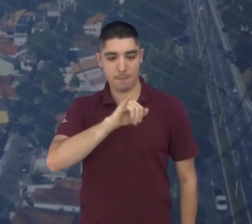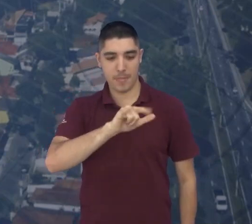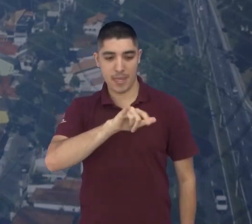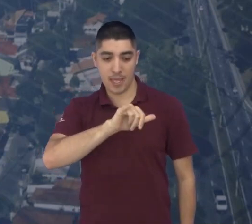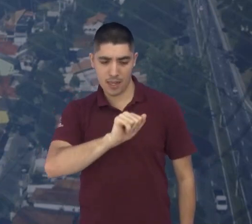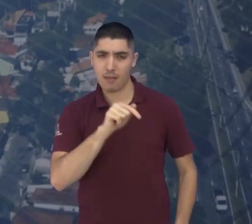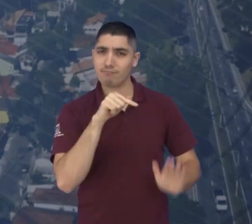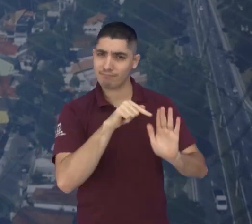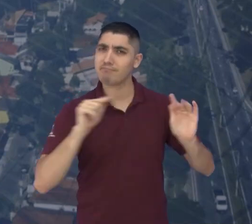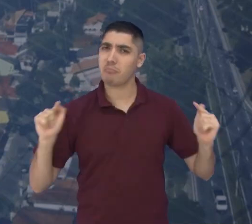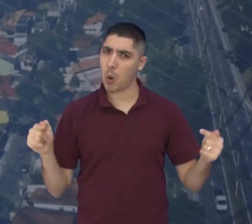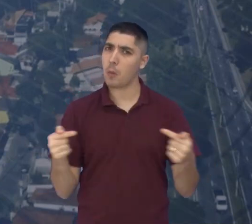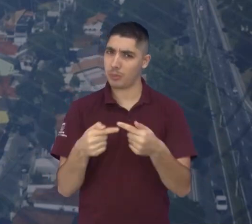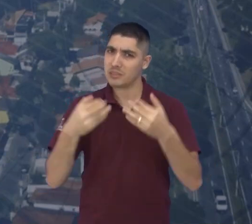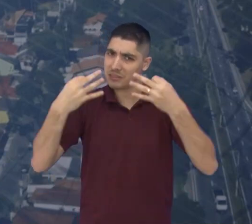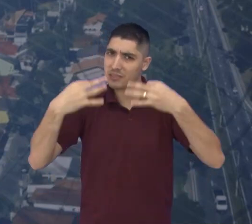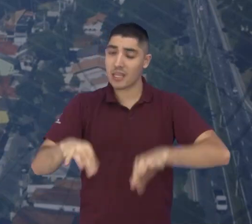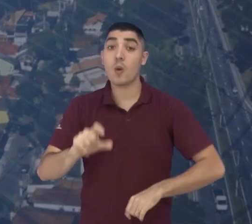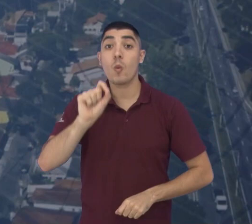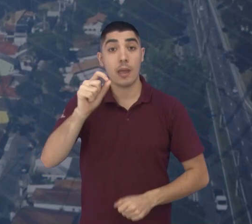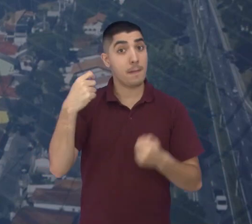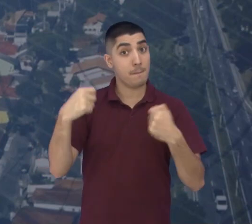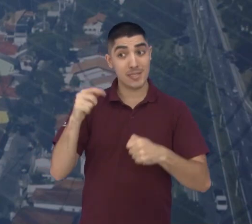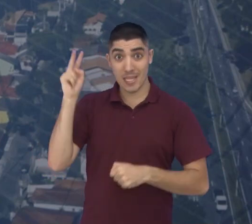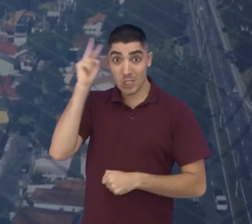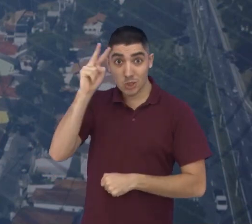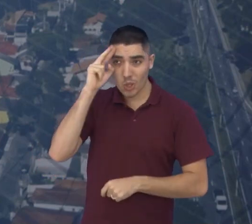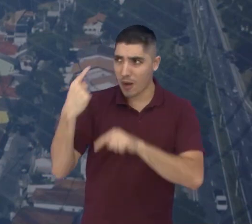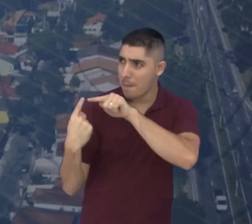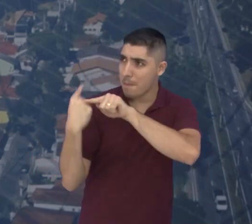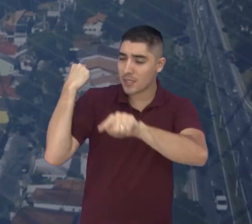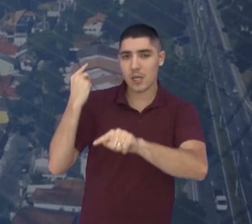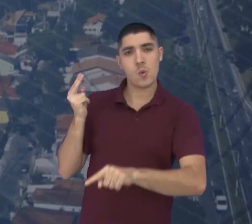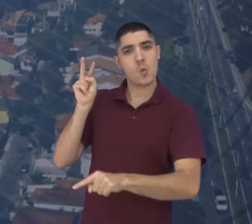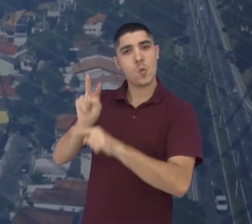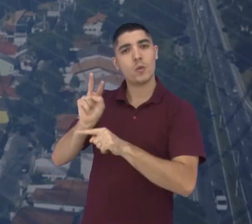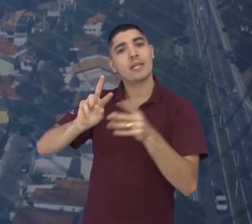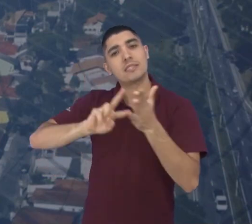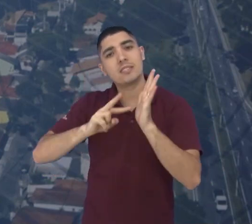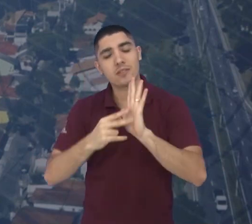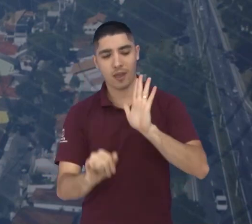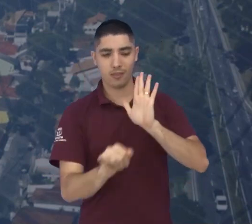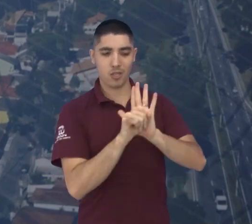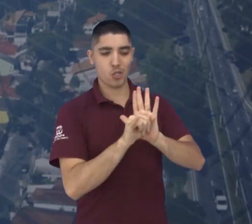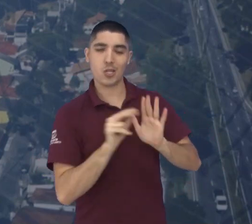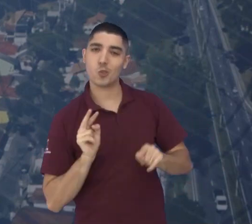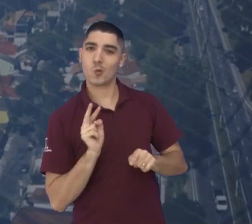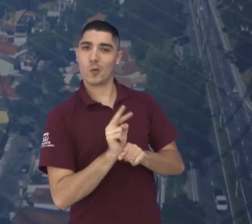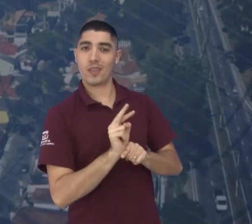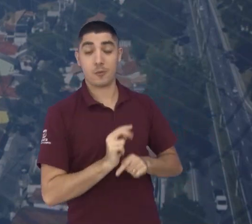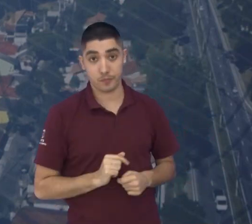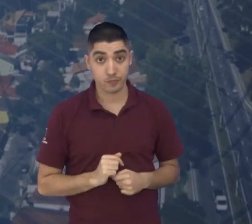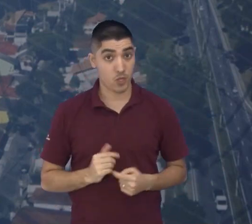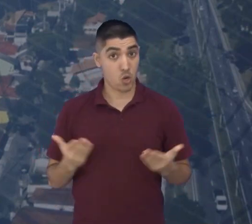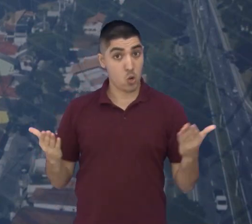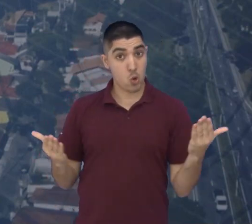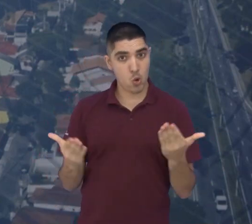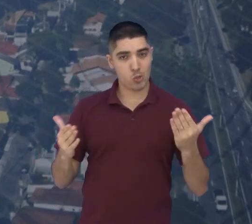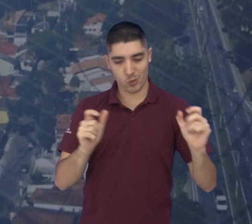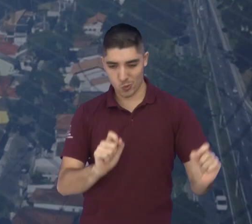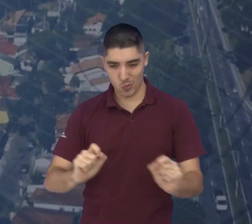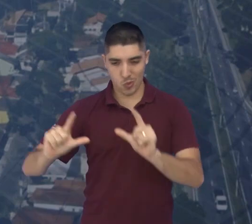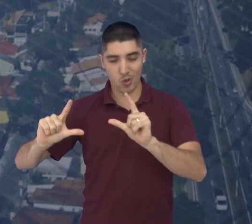total sentido, né? Preservar a história, preservar a nossa identidade. E o tema que falaremos hoje no diálogo são